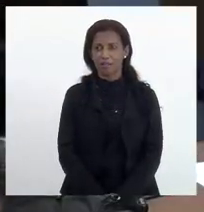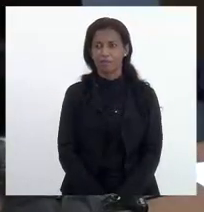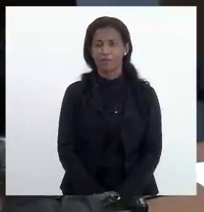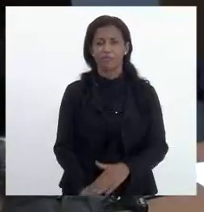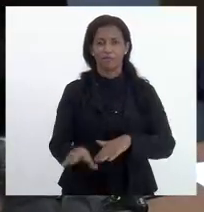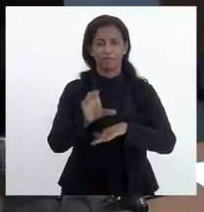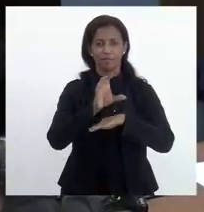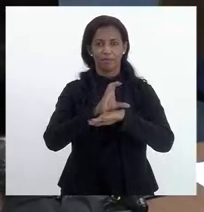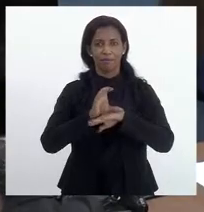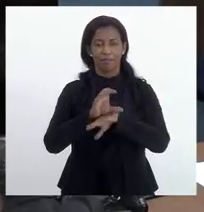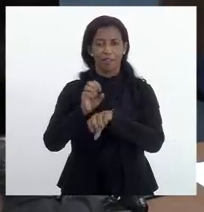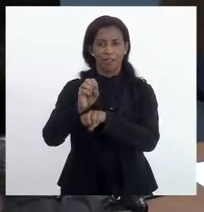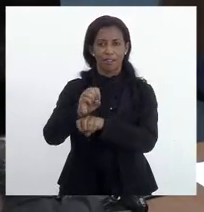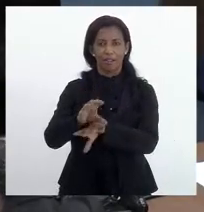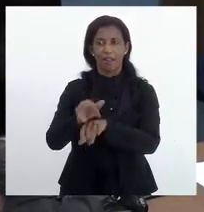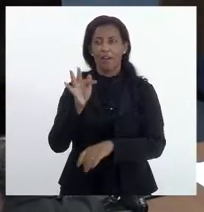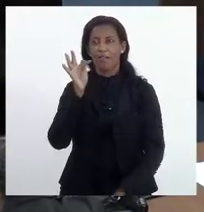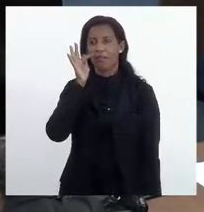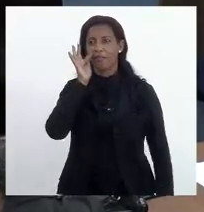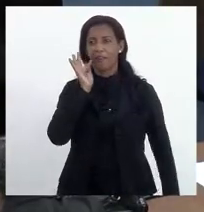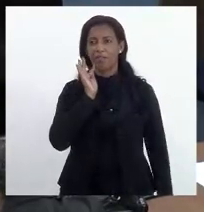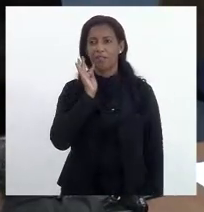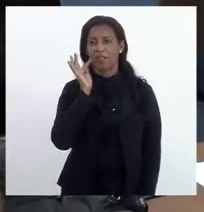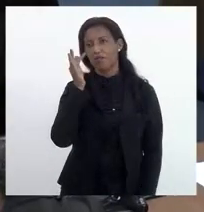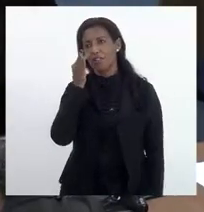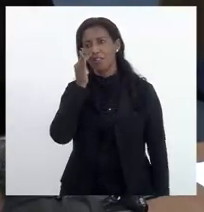Pela Comissão de Educação, deputado Flávio Serafim.